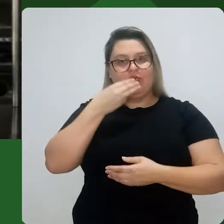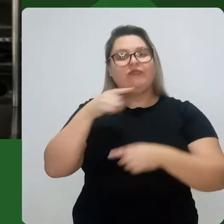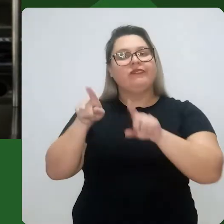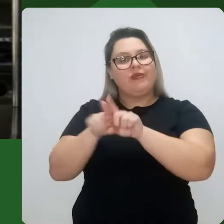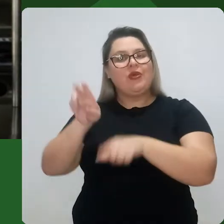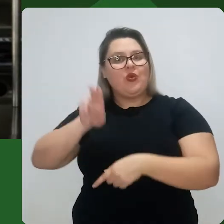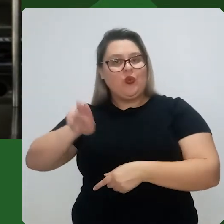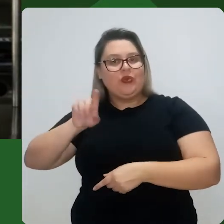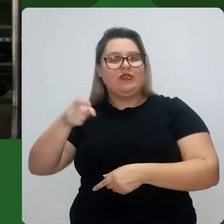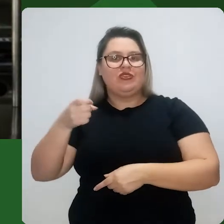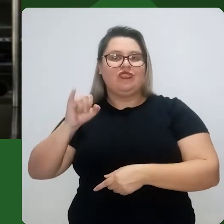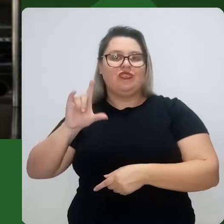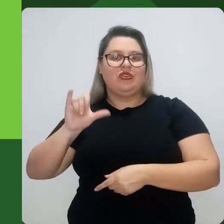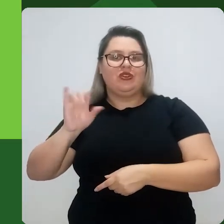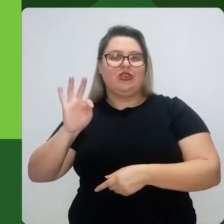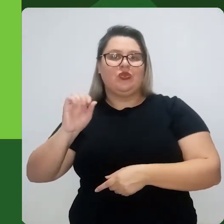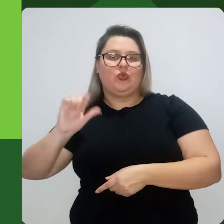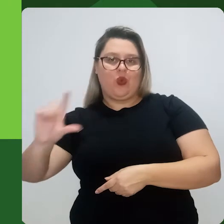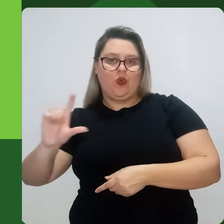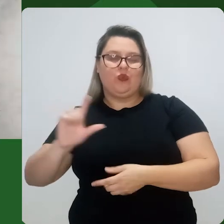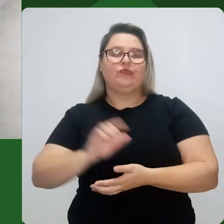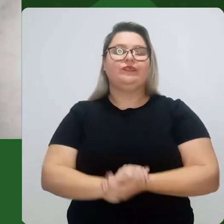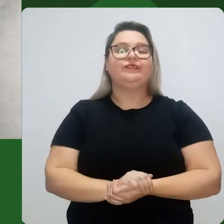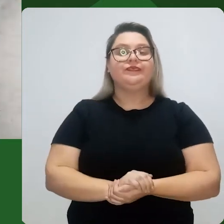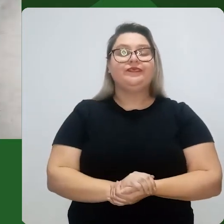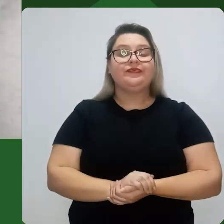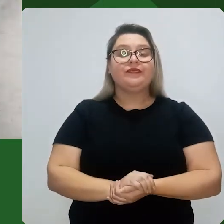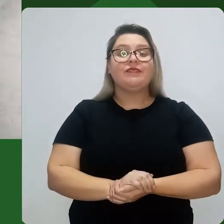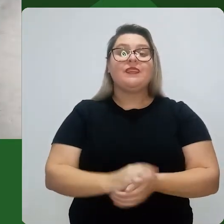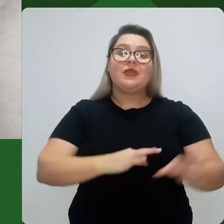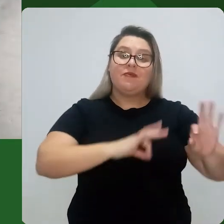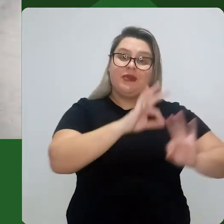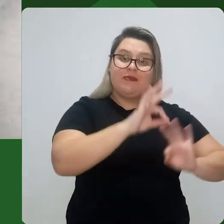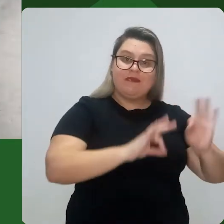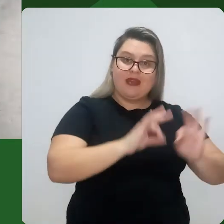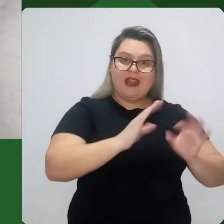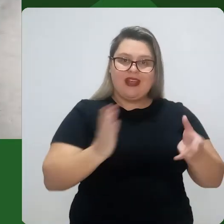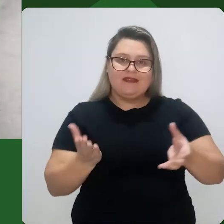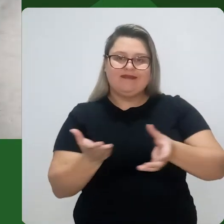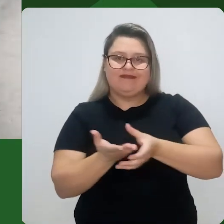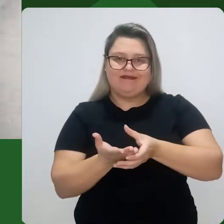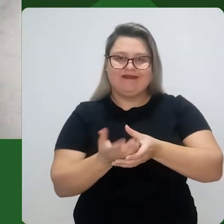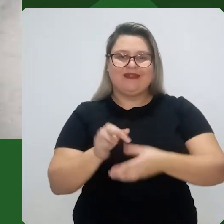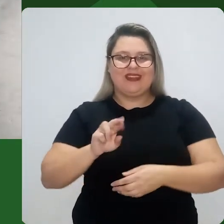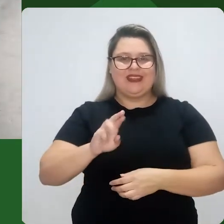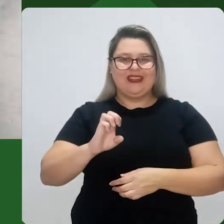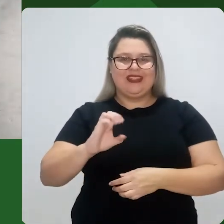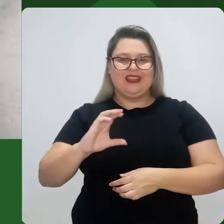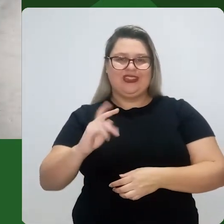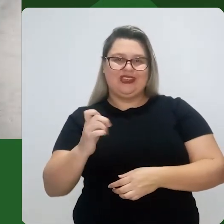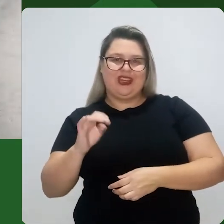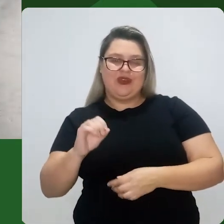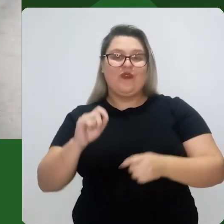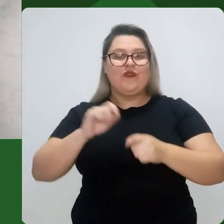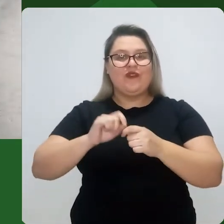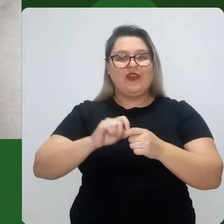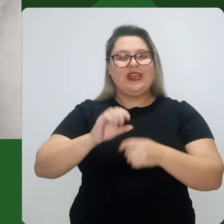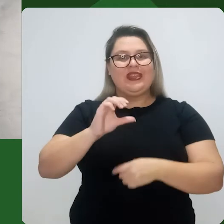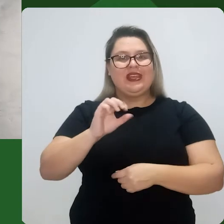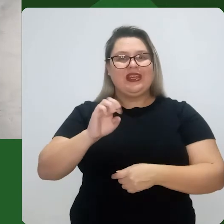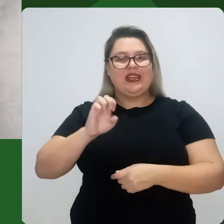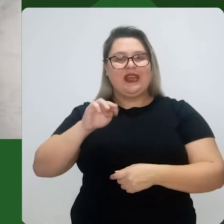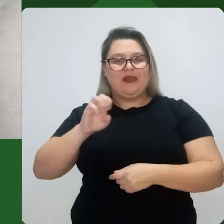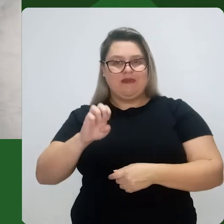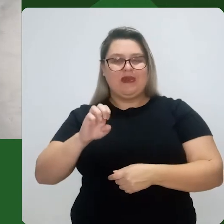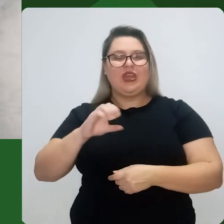colheres de xilitol. Para o modo de preparo do recheio, fizemos um creme